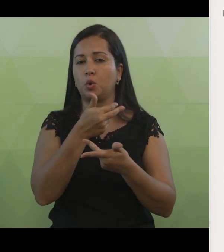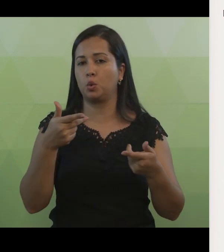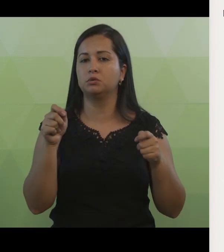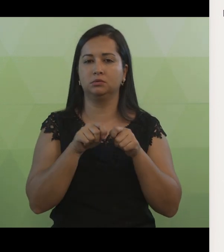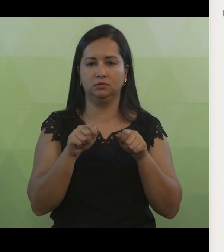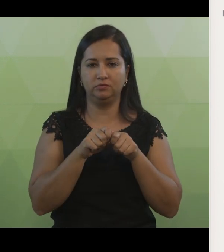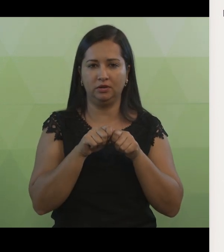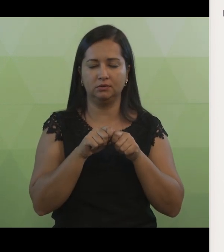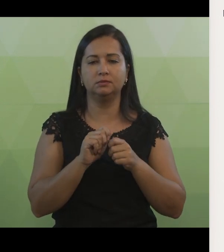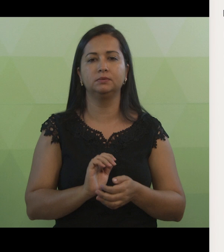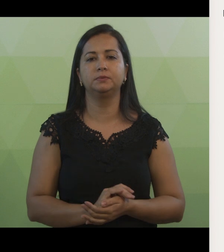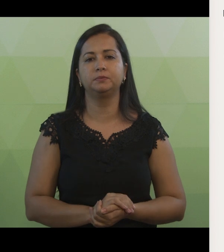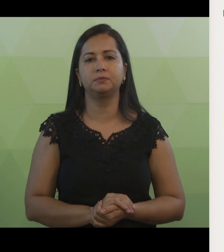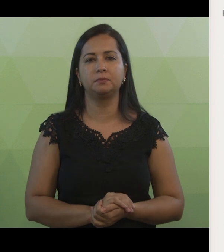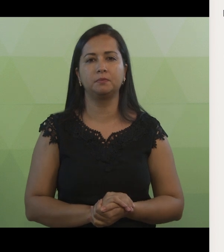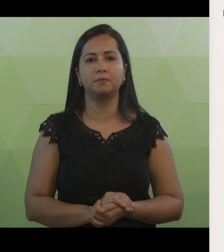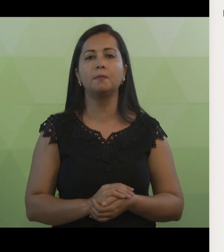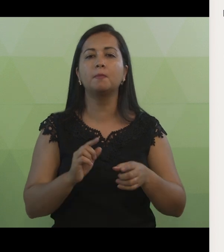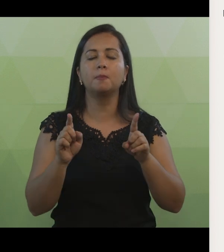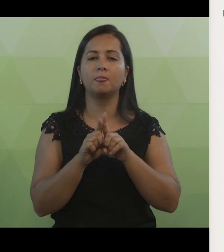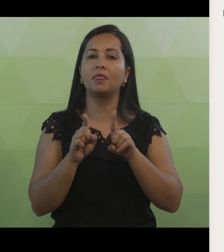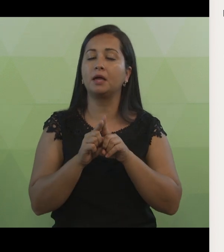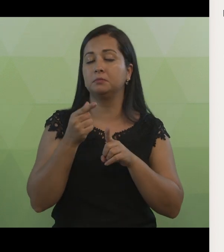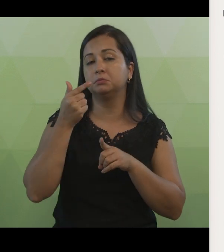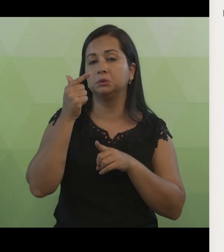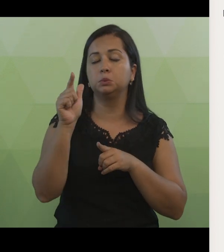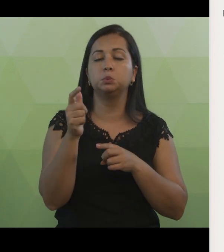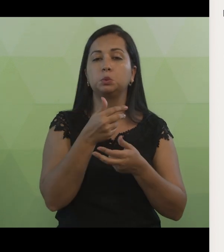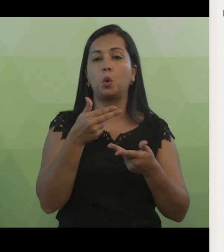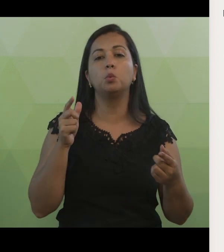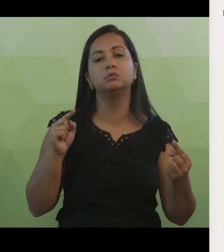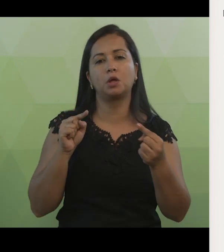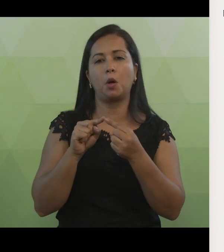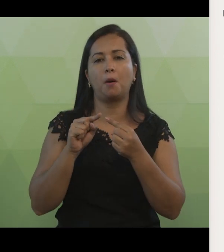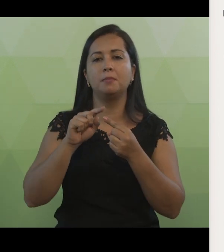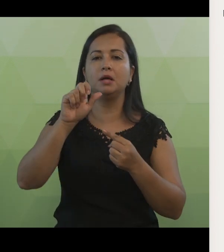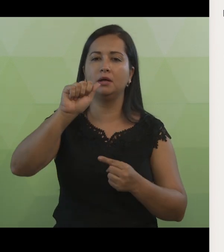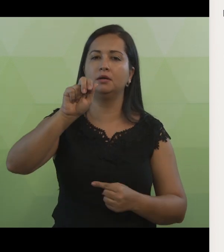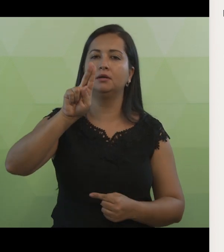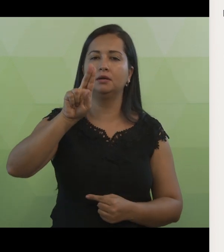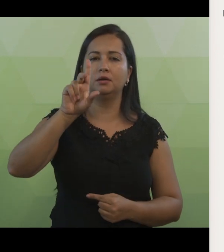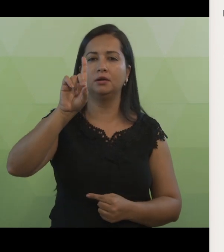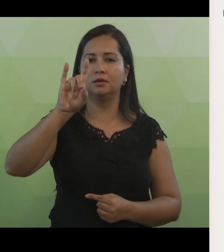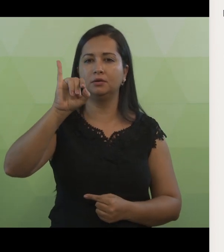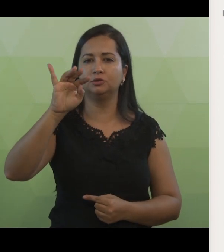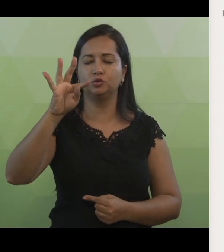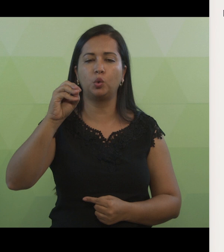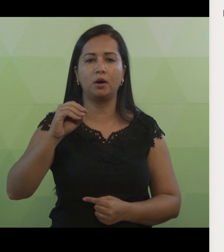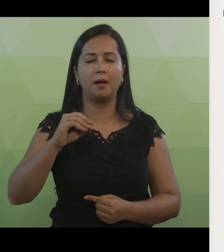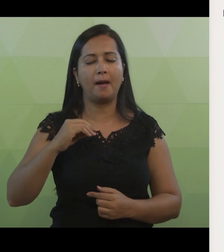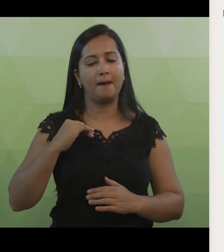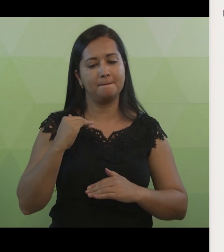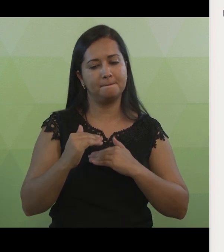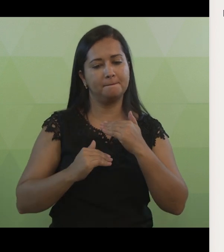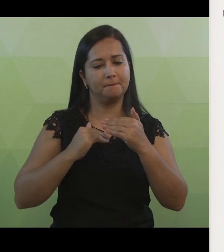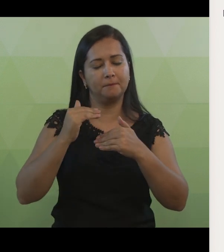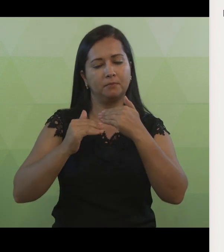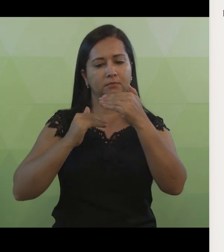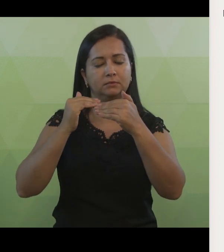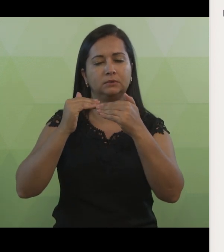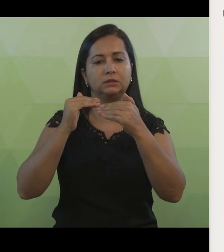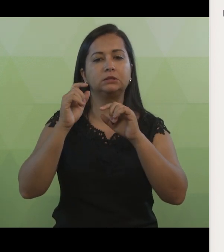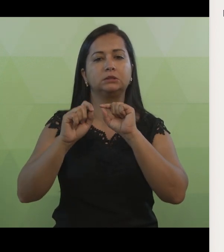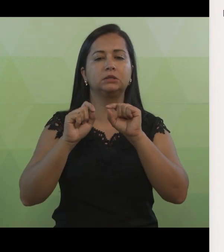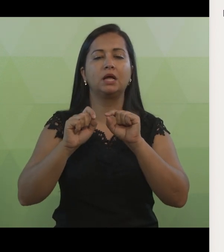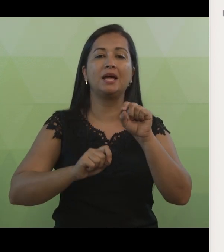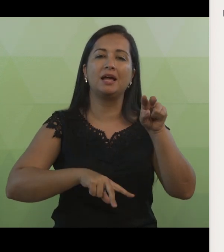efetuadas. Outro conceito mais formal sobre o que é auditoria. É um processo sistemático de